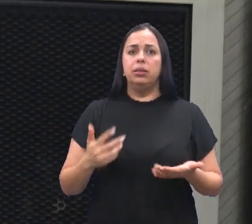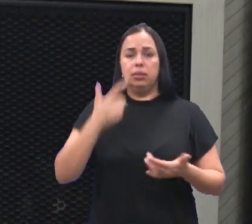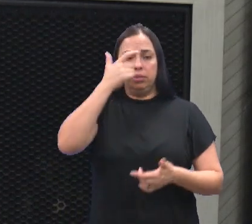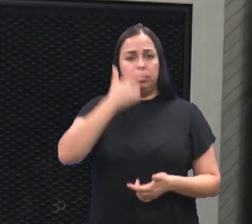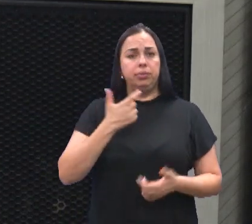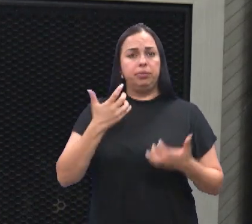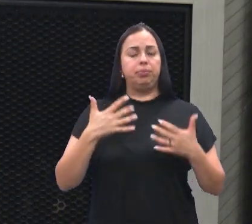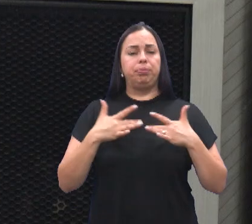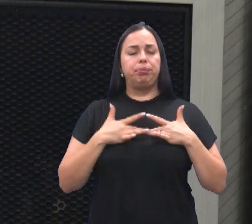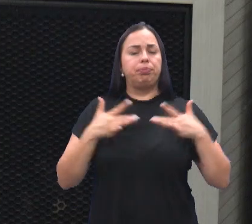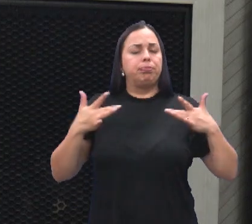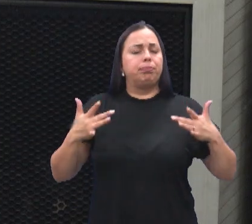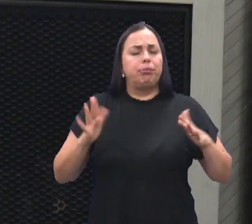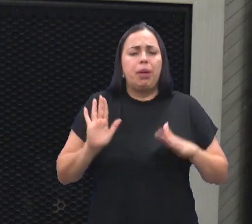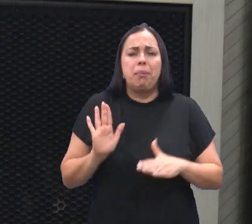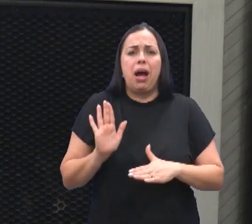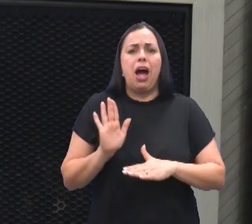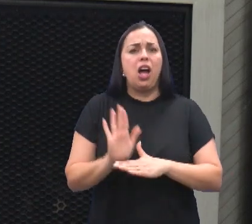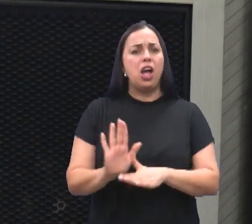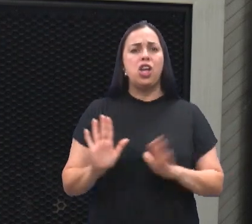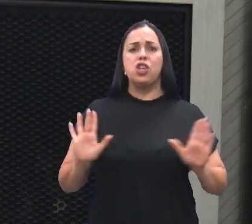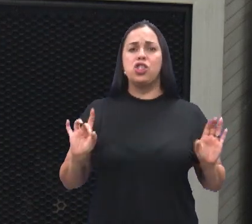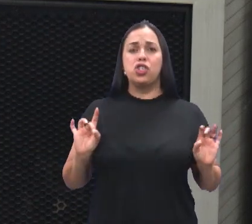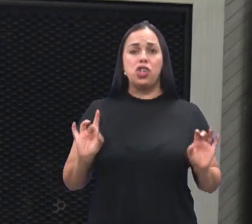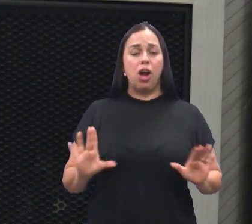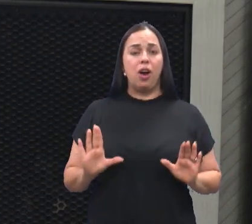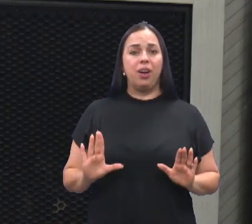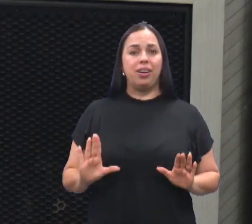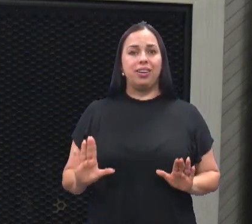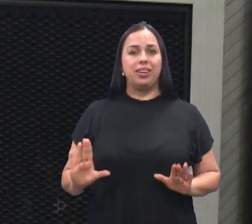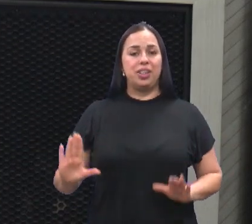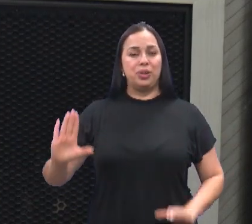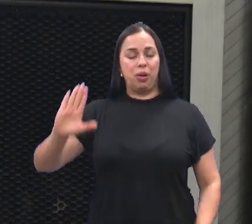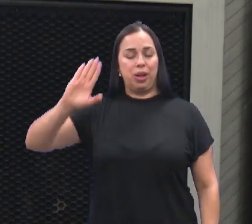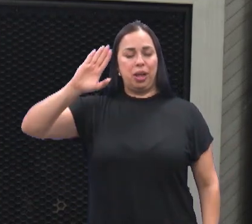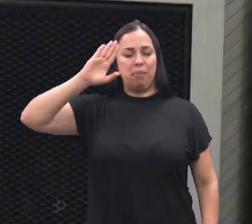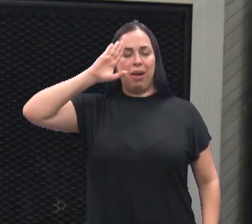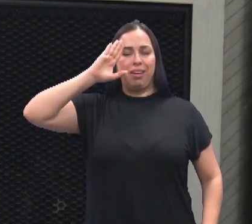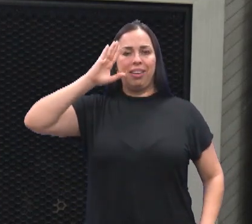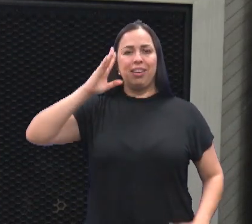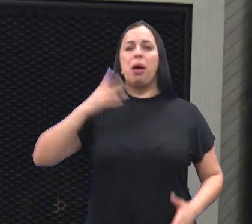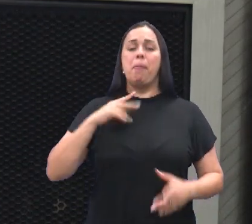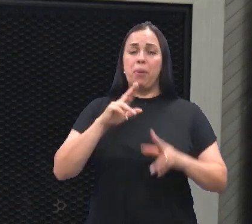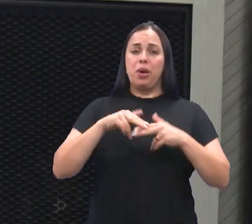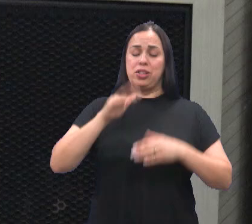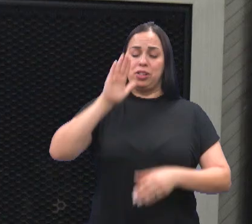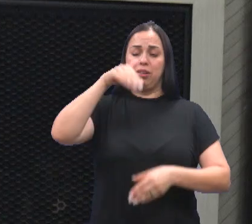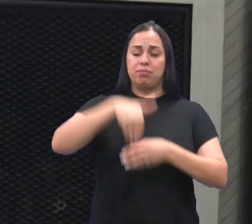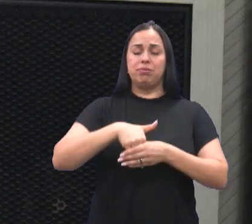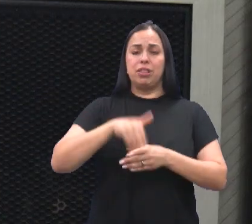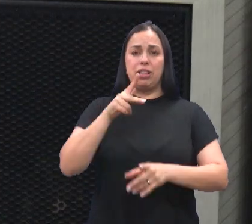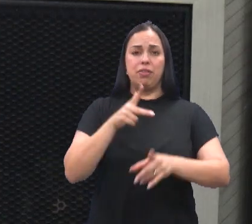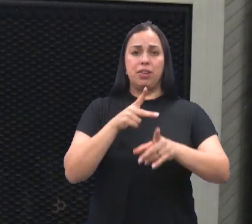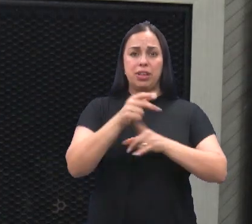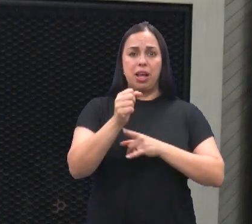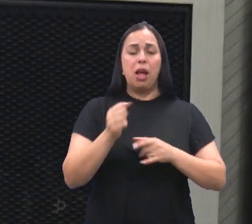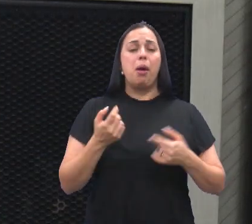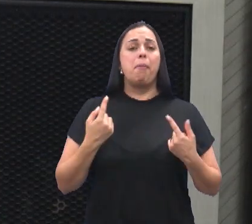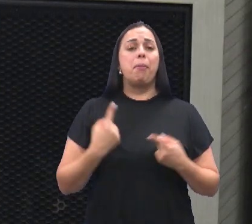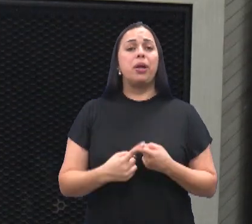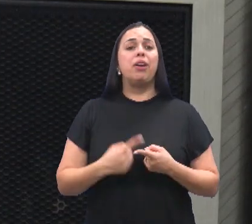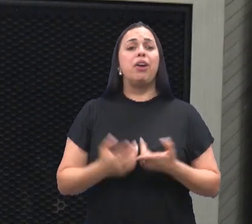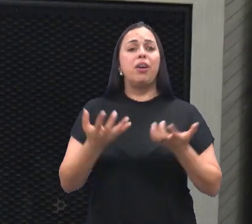ajudar, né? Eu sou um colaborador, sou um soldado da cidade. Fui eleito justamente para isso, para colaborar